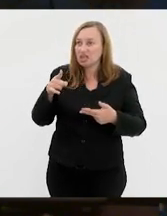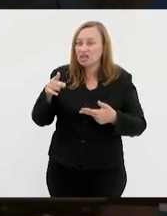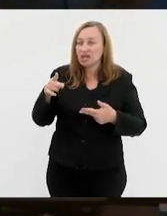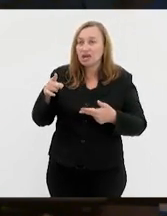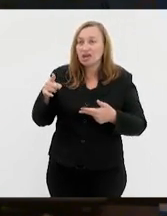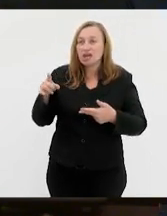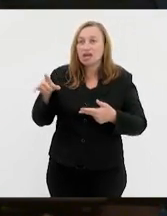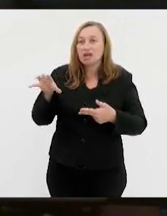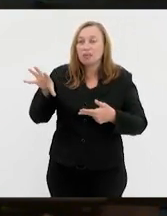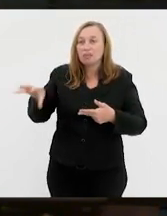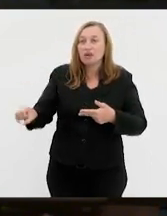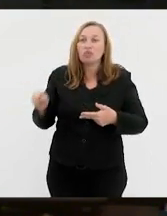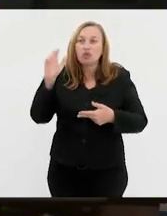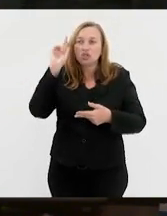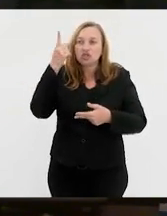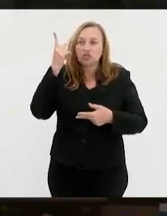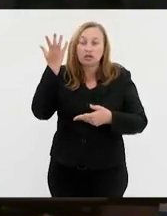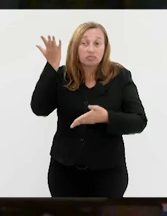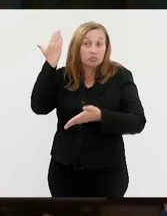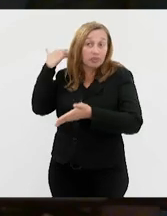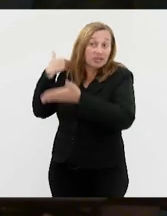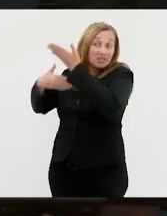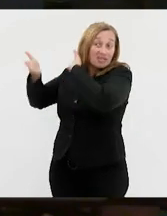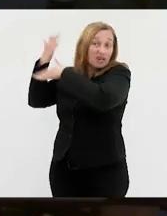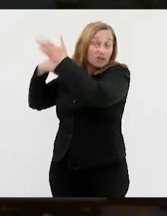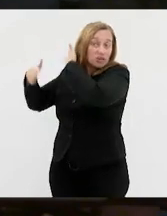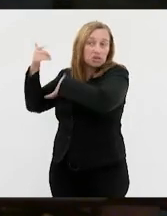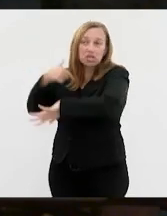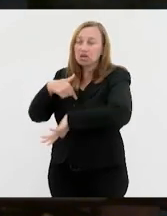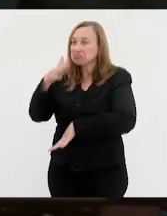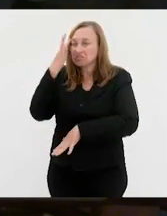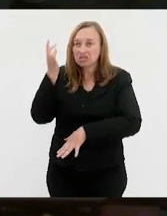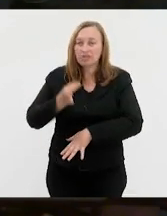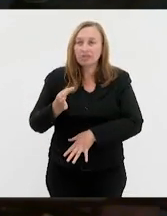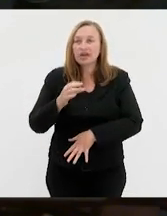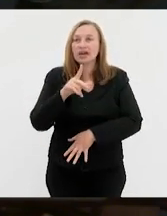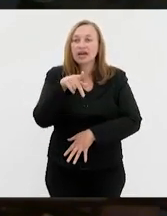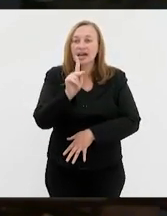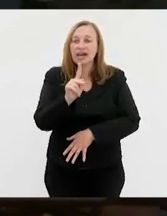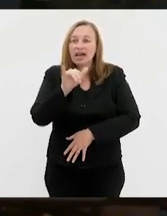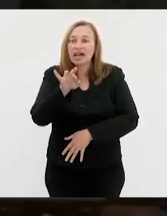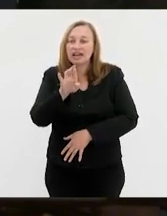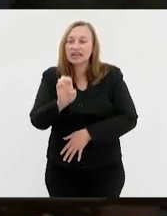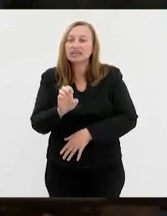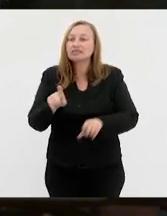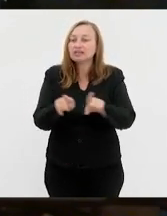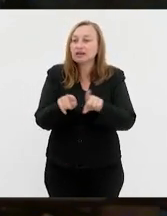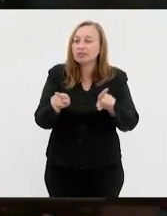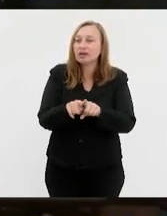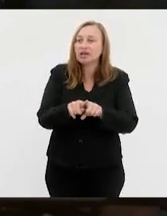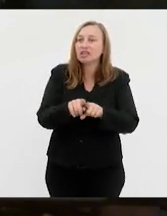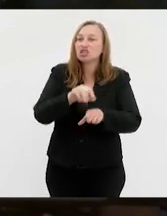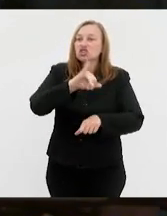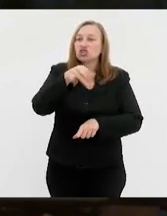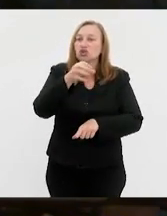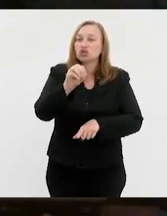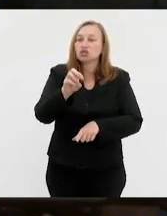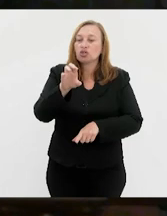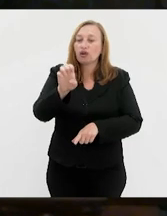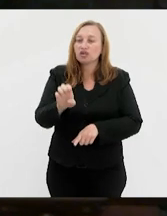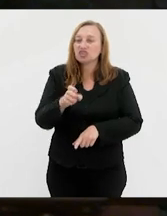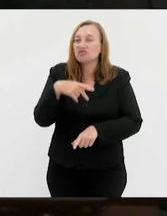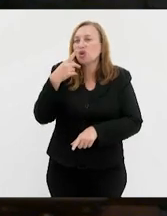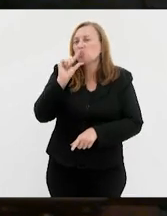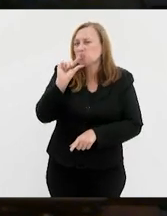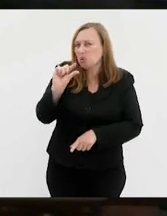eu nem sabia, né? Karine também. E assim, Jorge, né? Jorge até não falou muito, senão o